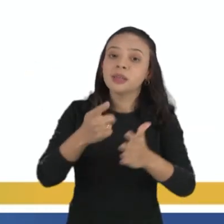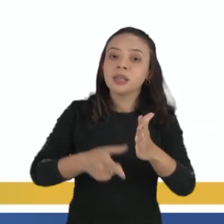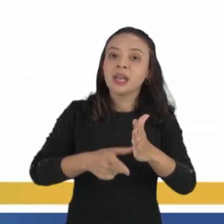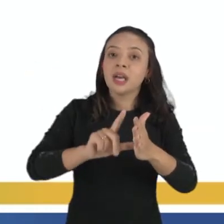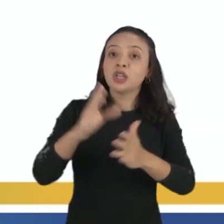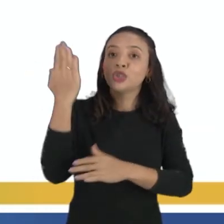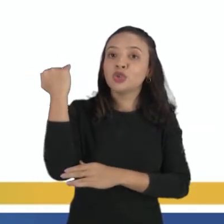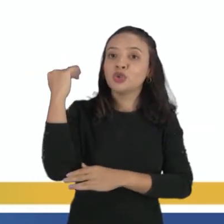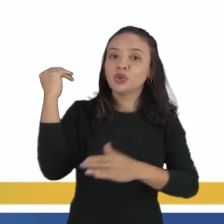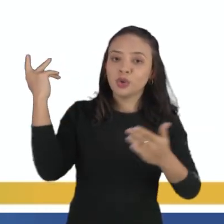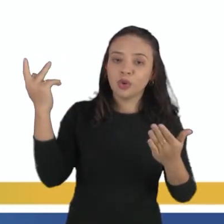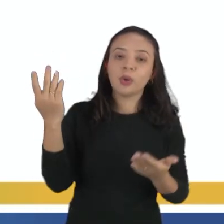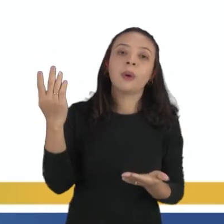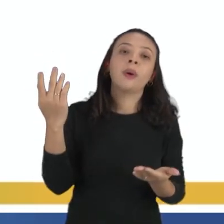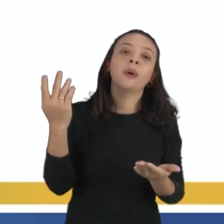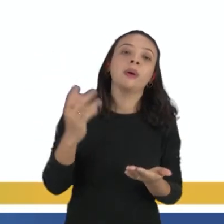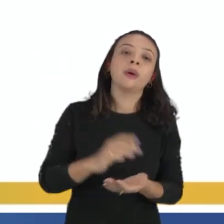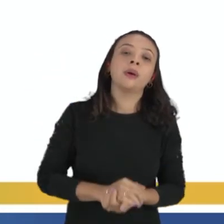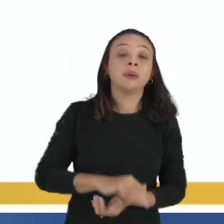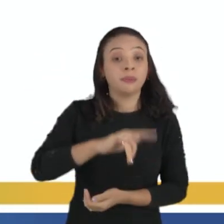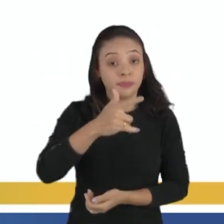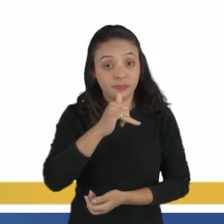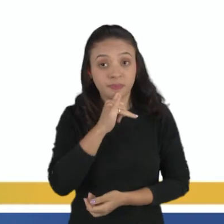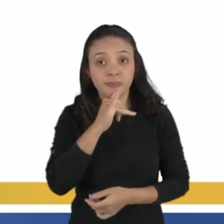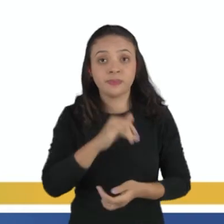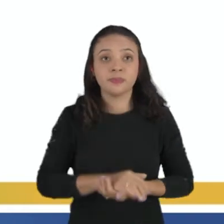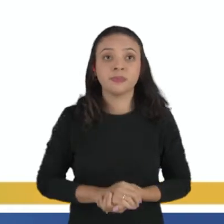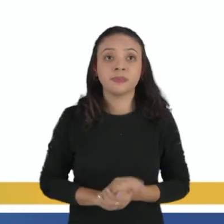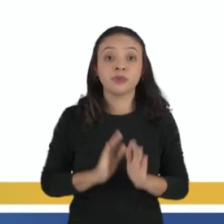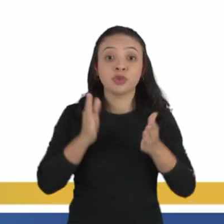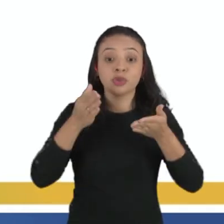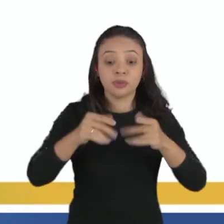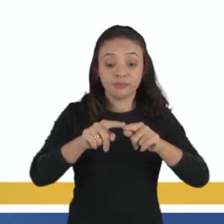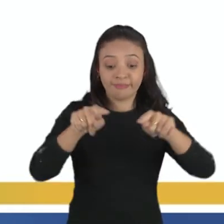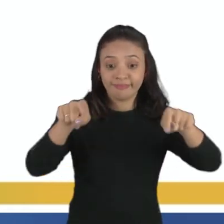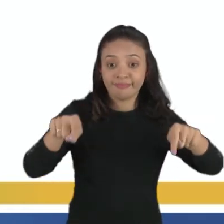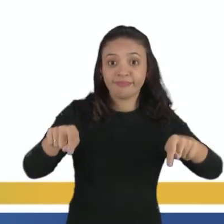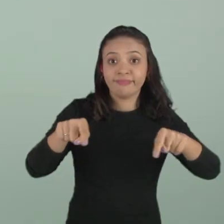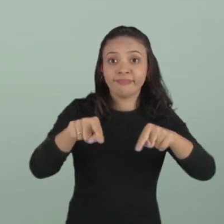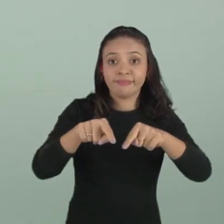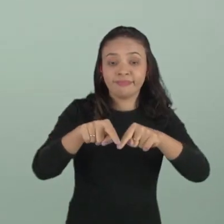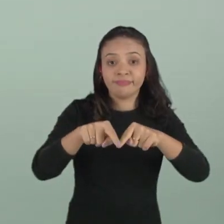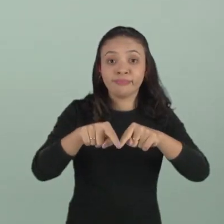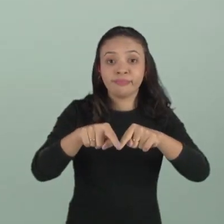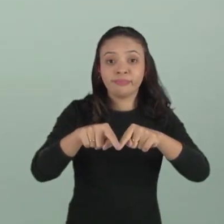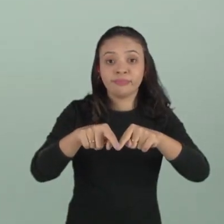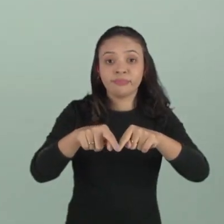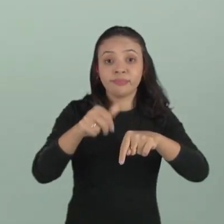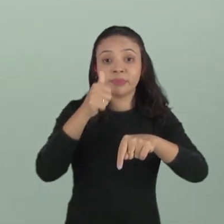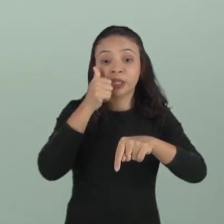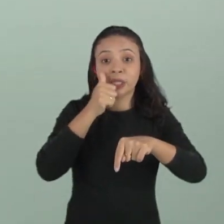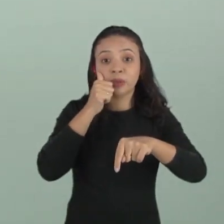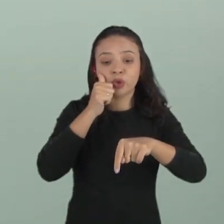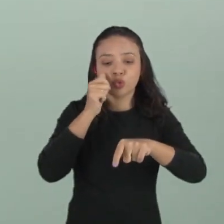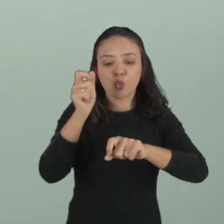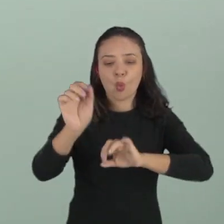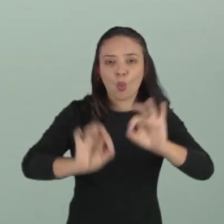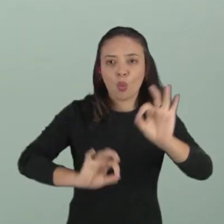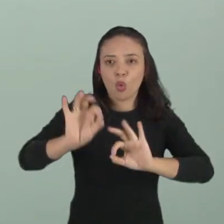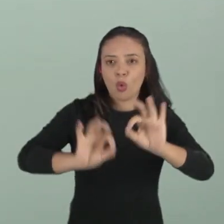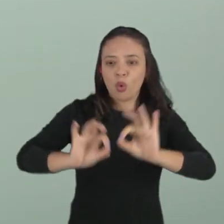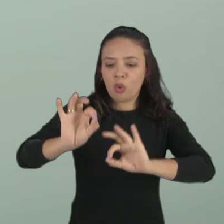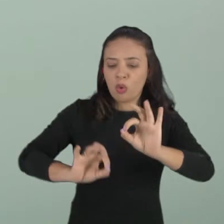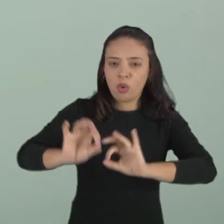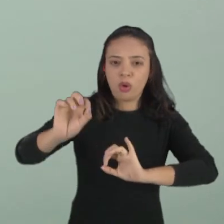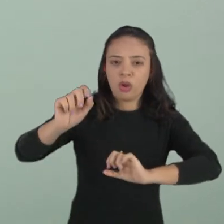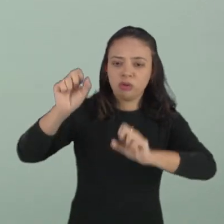outro passado. Outro exemplo: cheguei à sala, a moça limpara. Cheguei